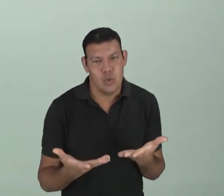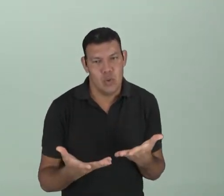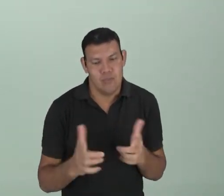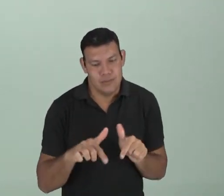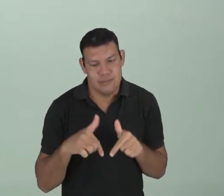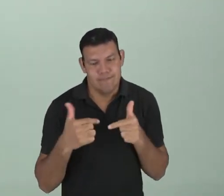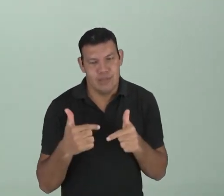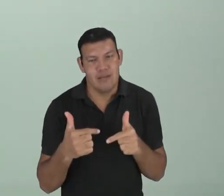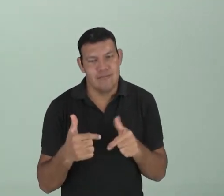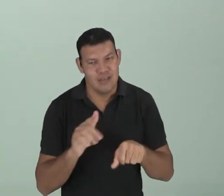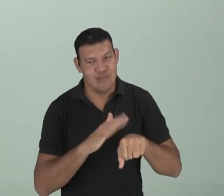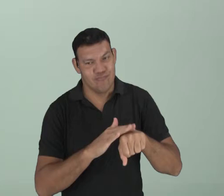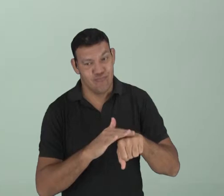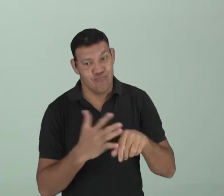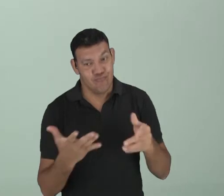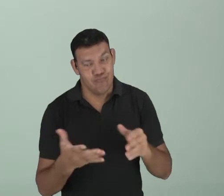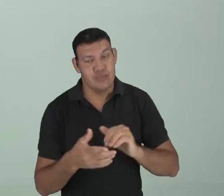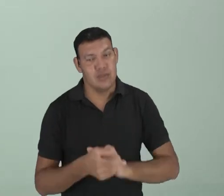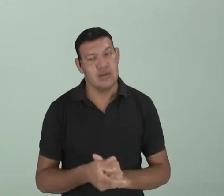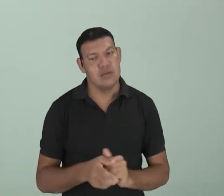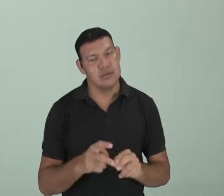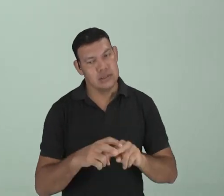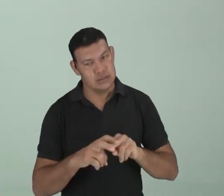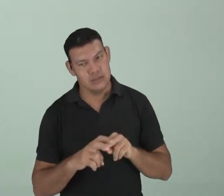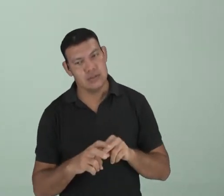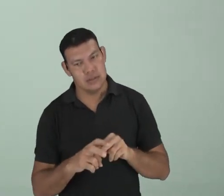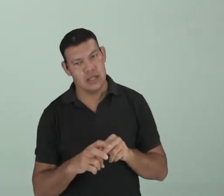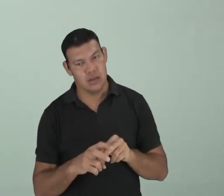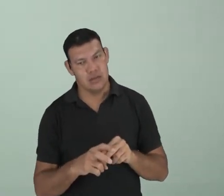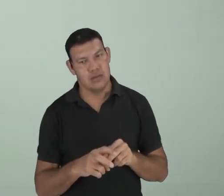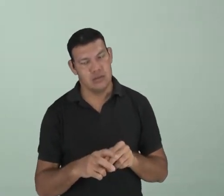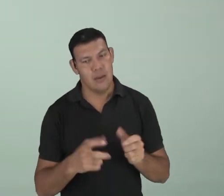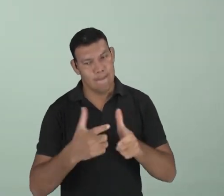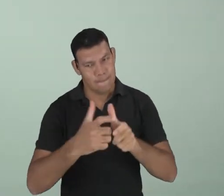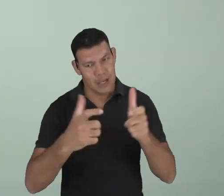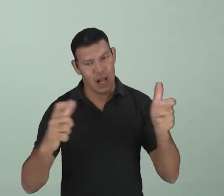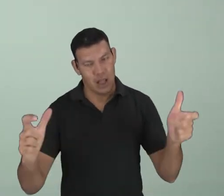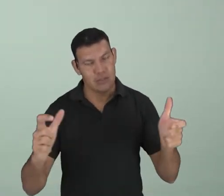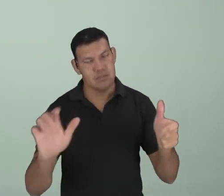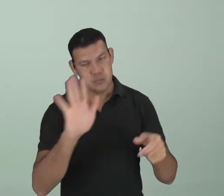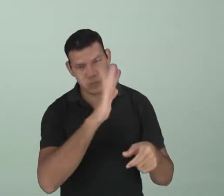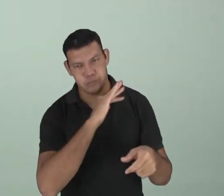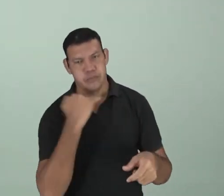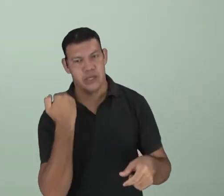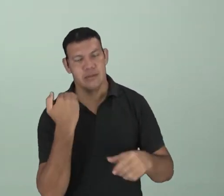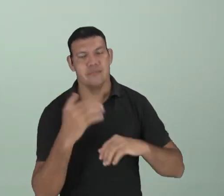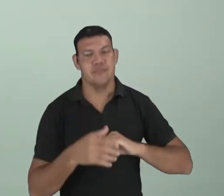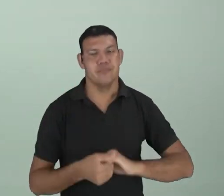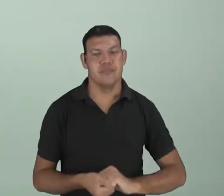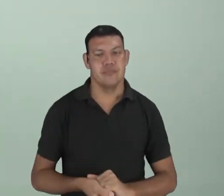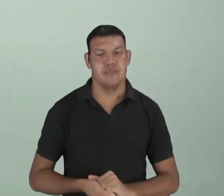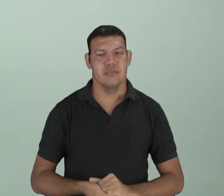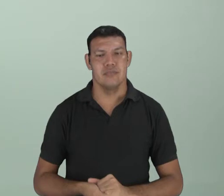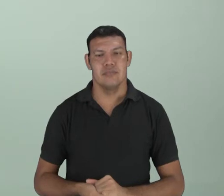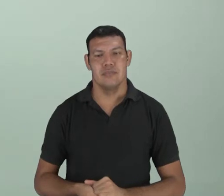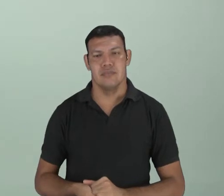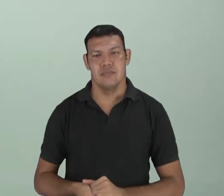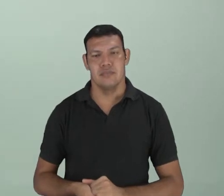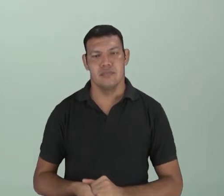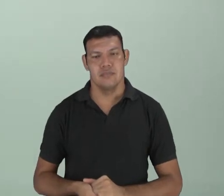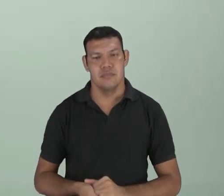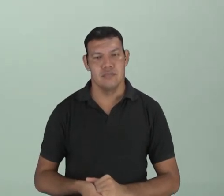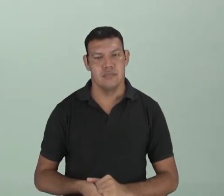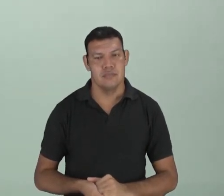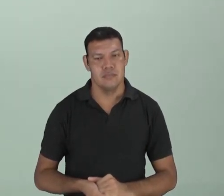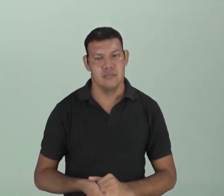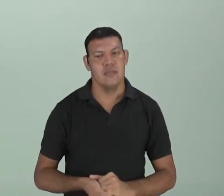reagir a certas doenças, certo? E é aí que muitos indígenas são também exterminados dessa maneira.